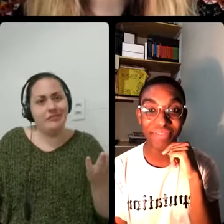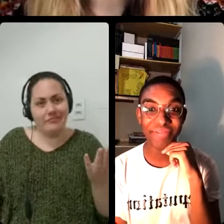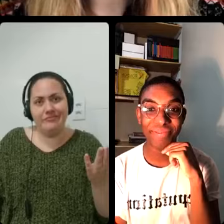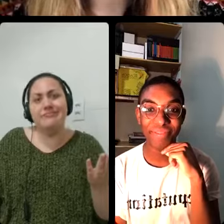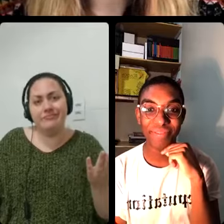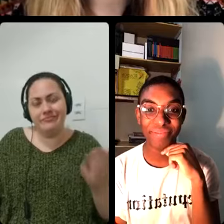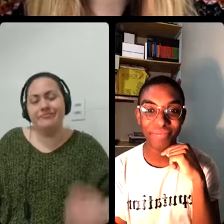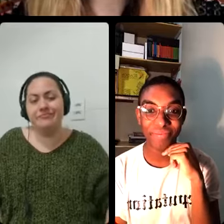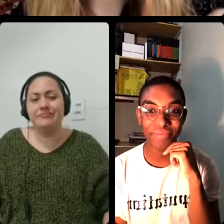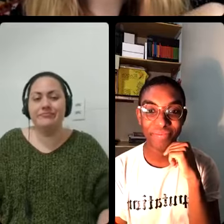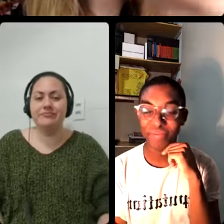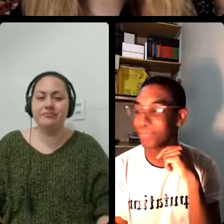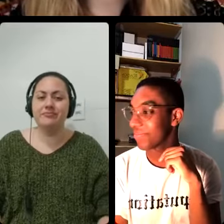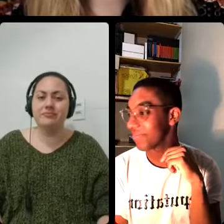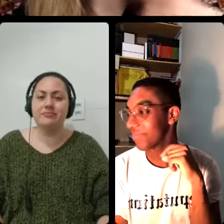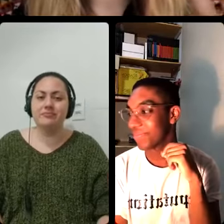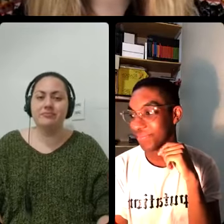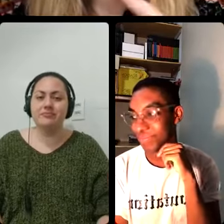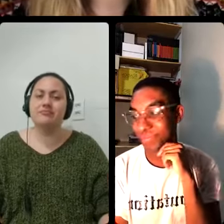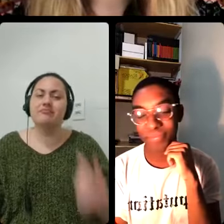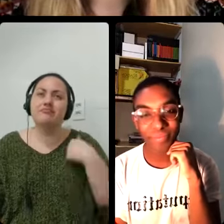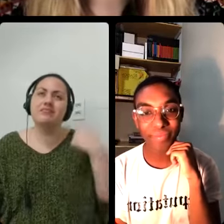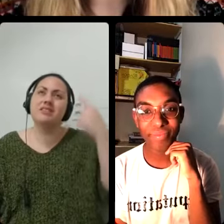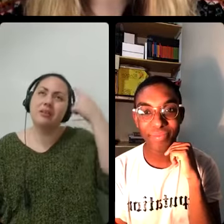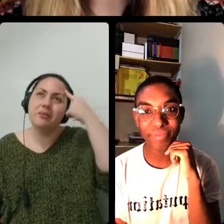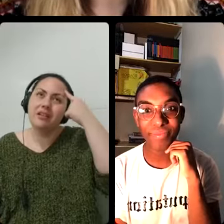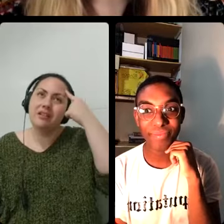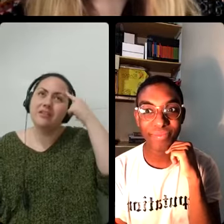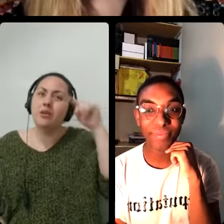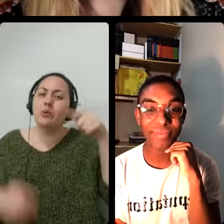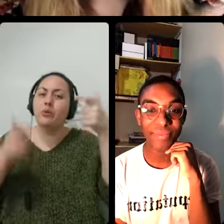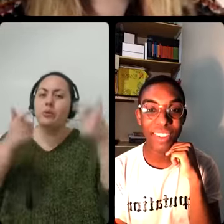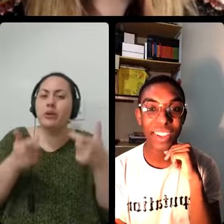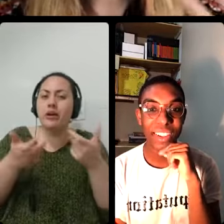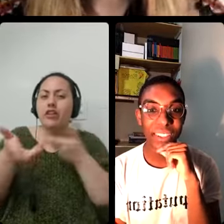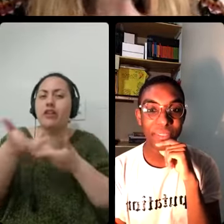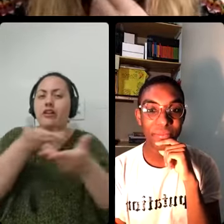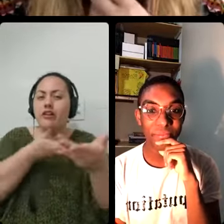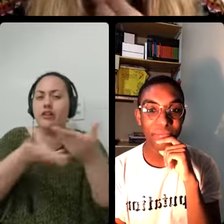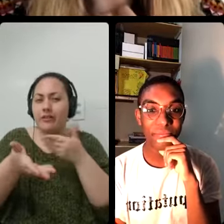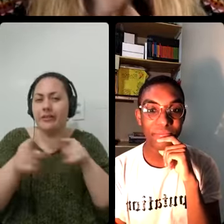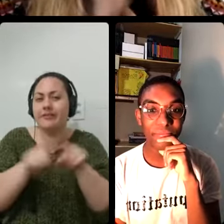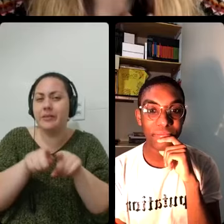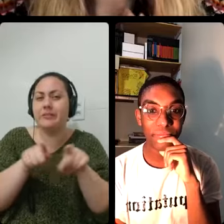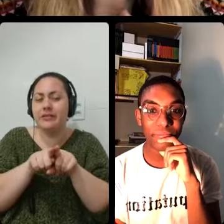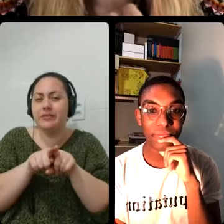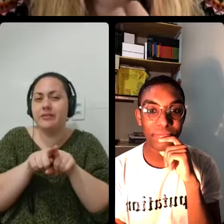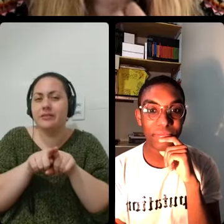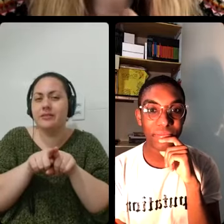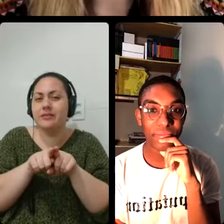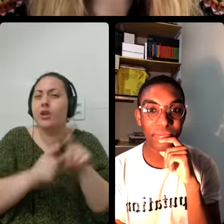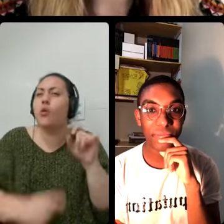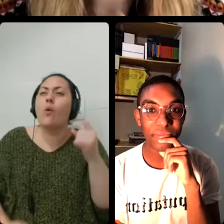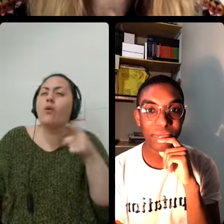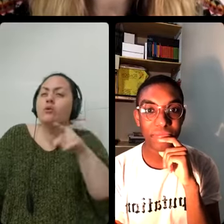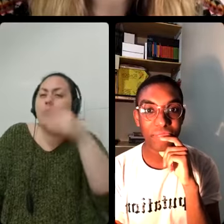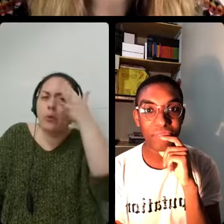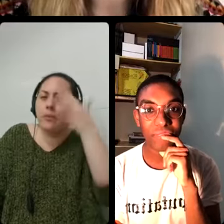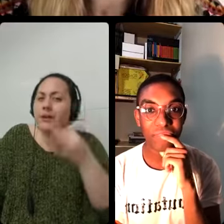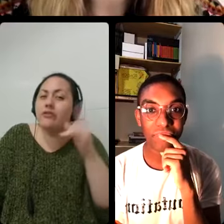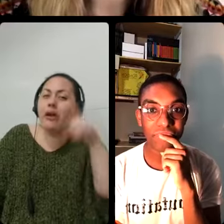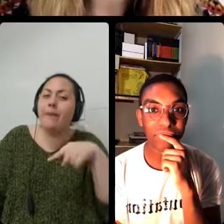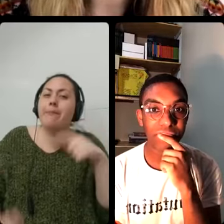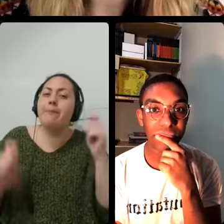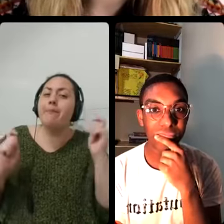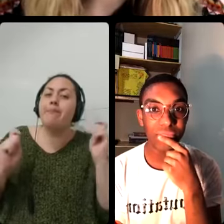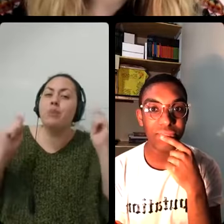É, e pensando sobre esses espaços de troca também. E quais que tu entende que são outras possibilidades,